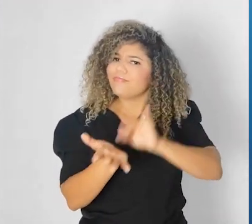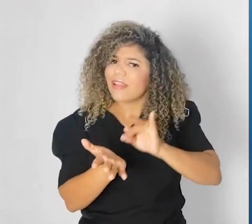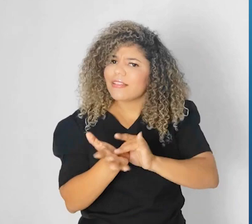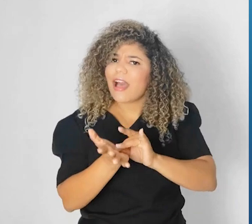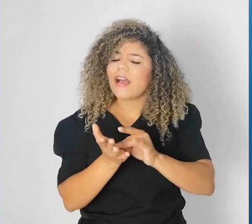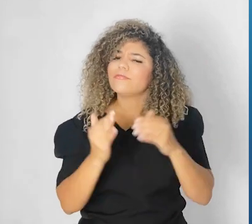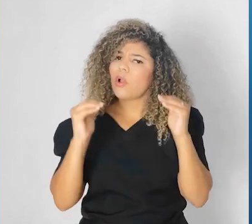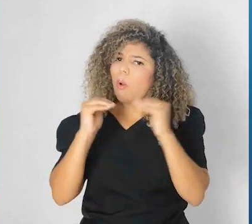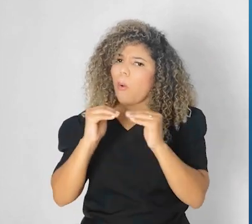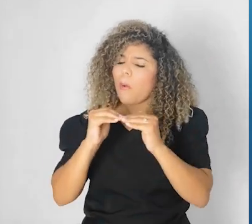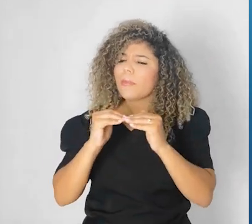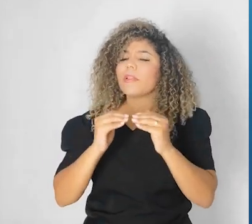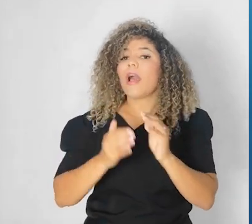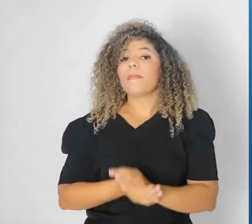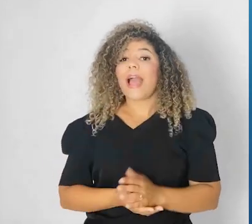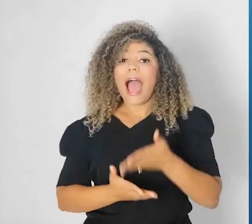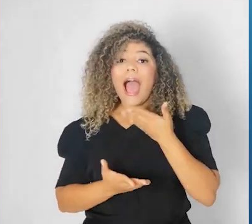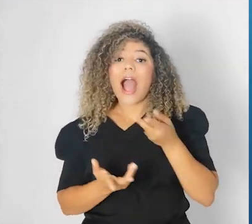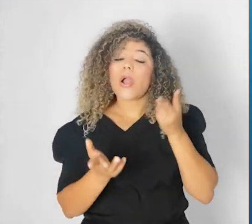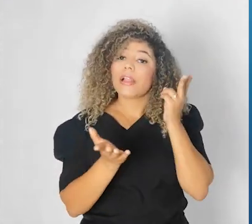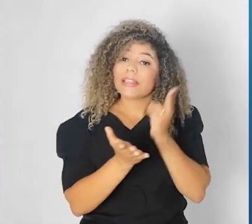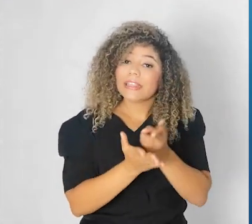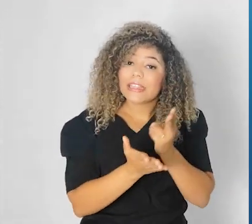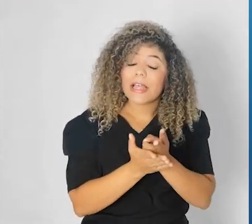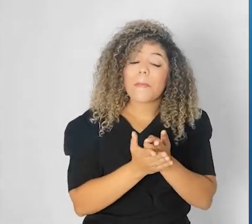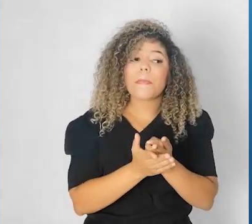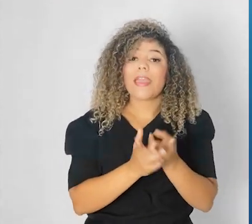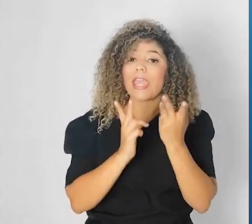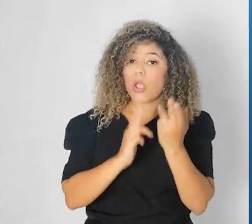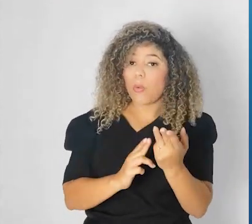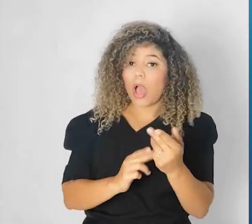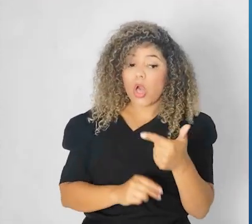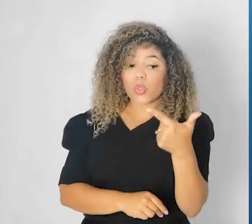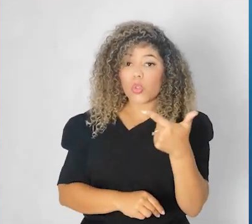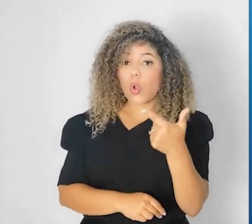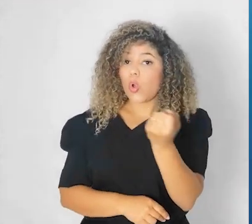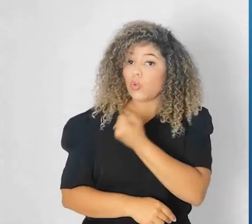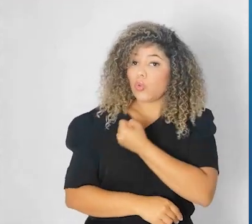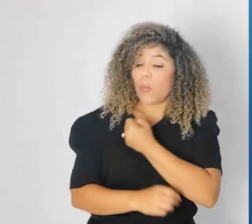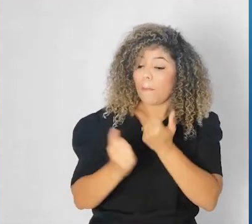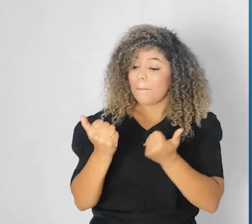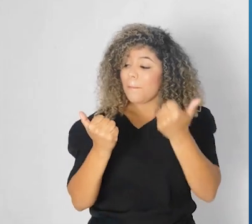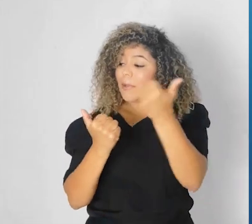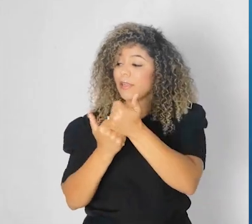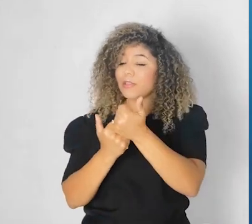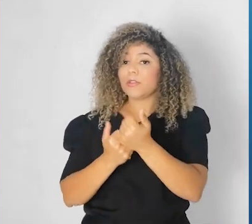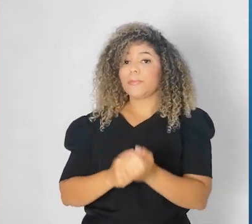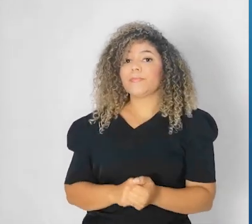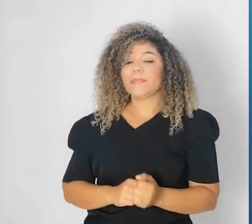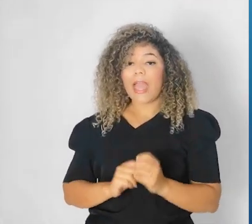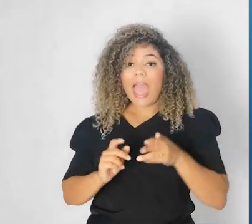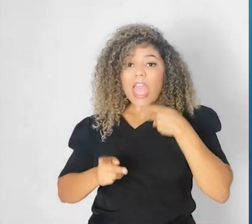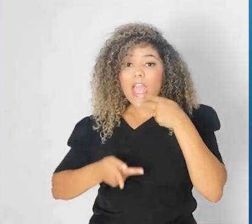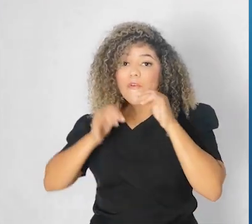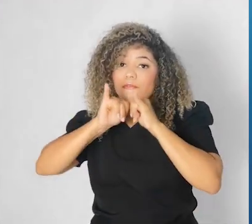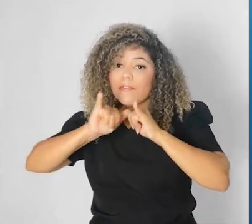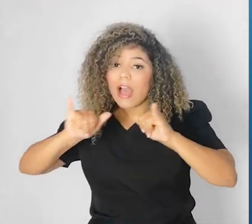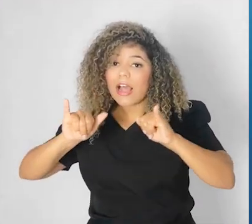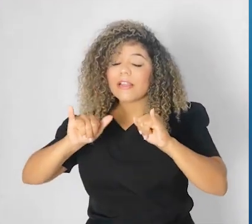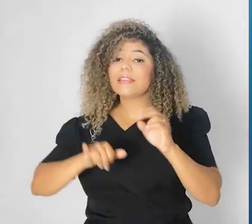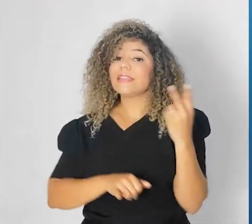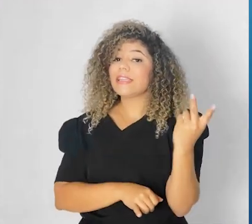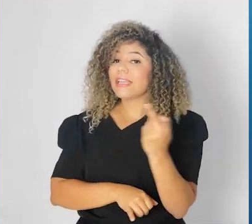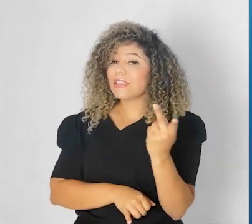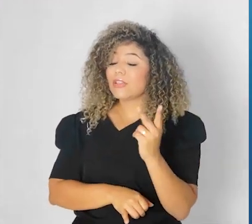equação. Ele está dando aqui também 2 valores para a gente fazer a mesma coisa. E eu adianto para vocês que esses 2 valores,